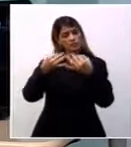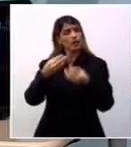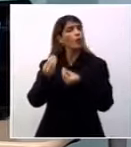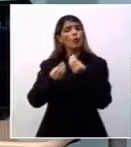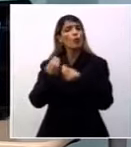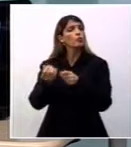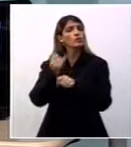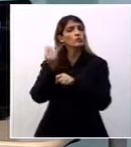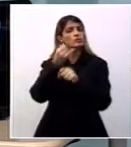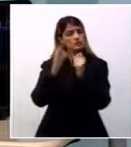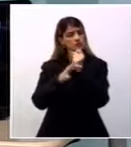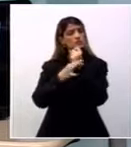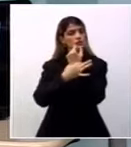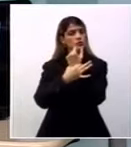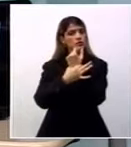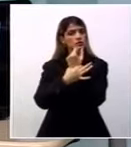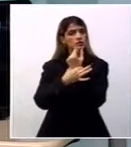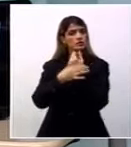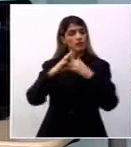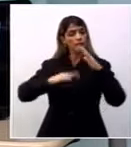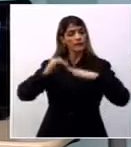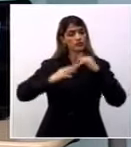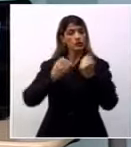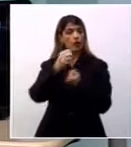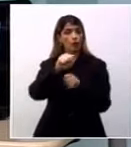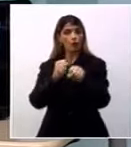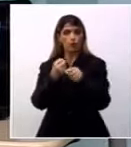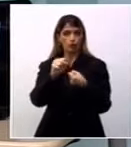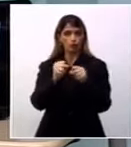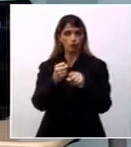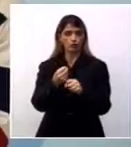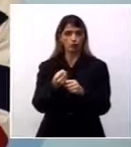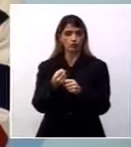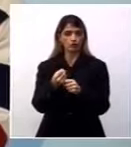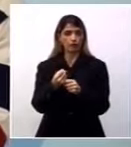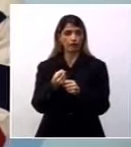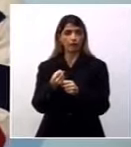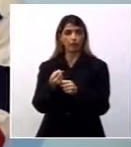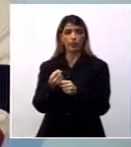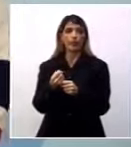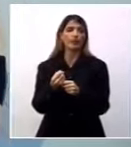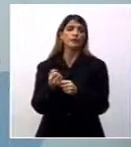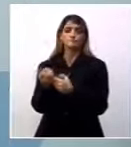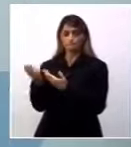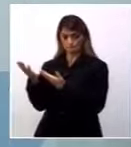importância da segurança na prática das lutas. Isaac, com você.